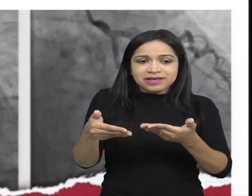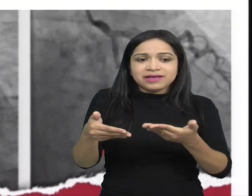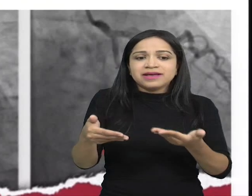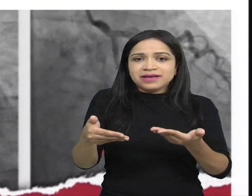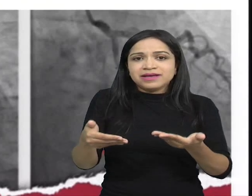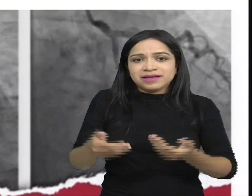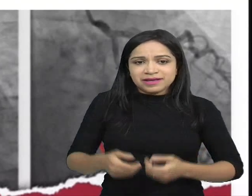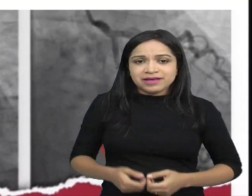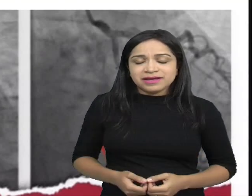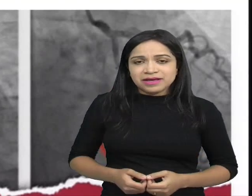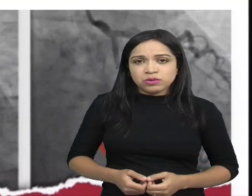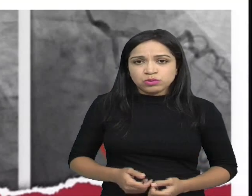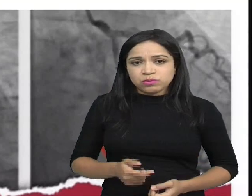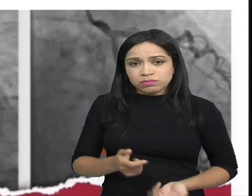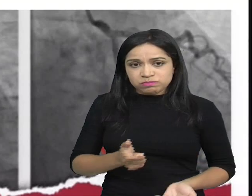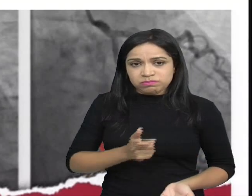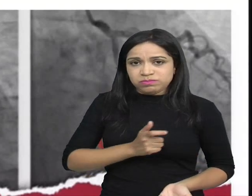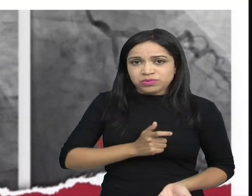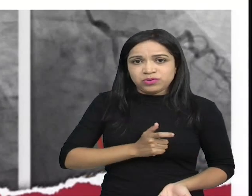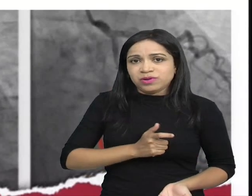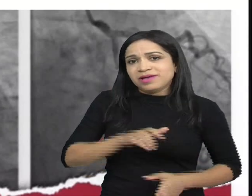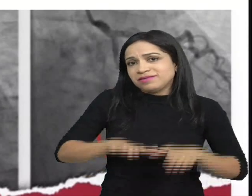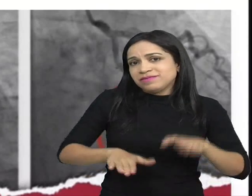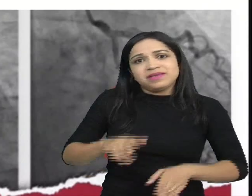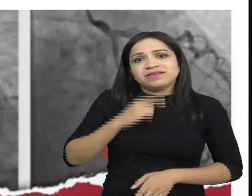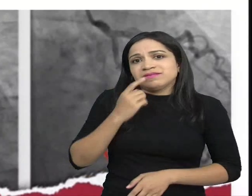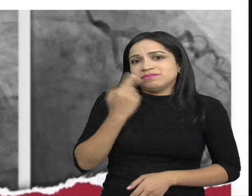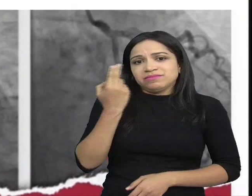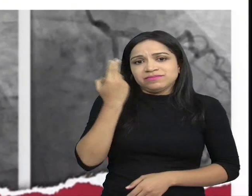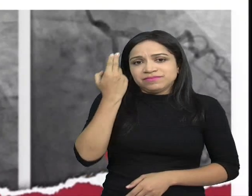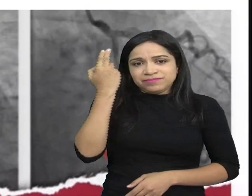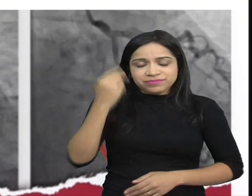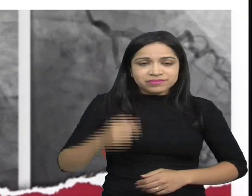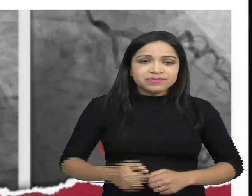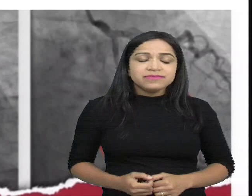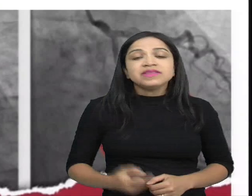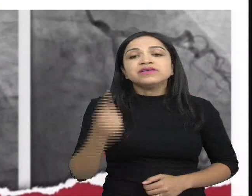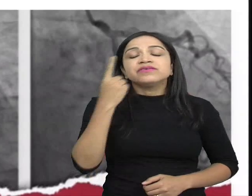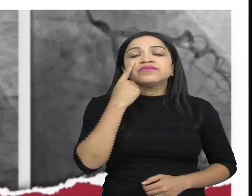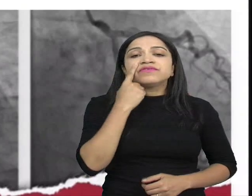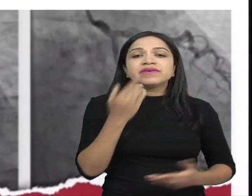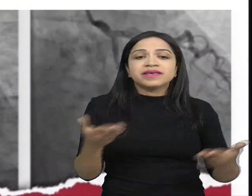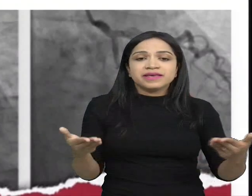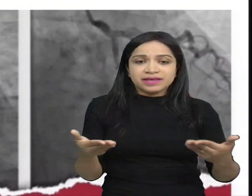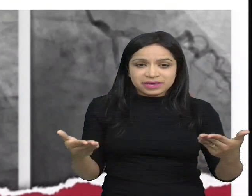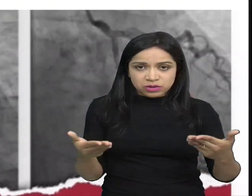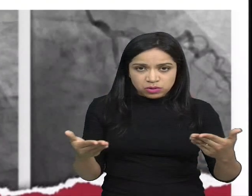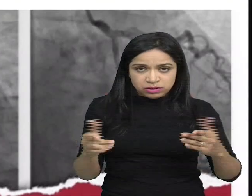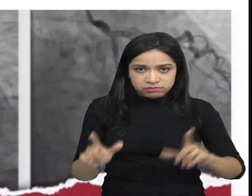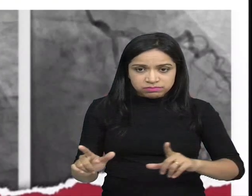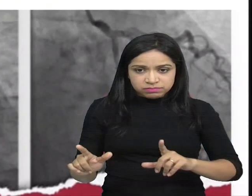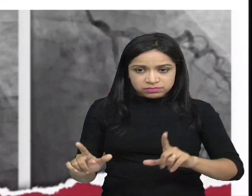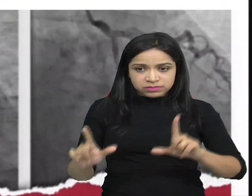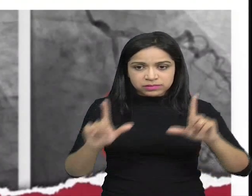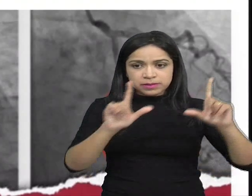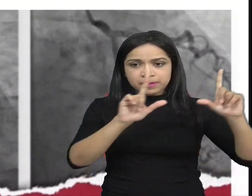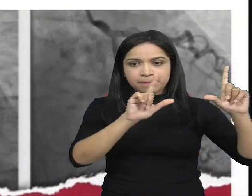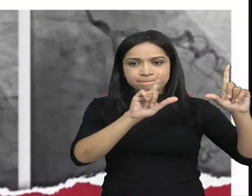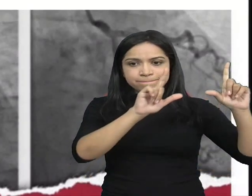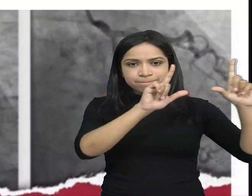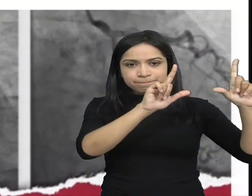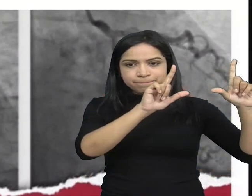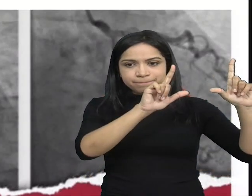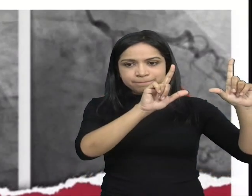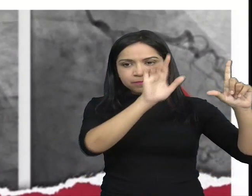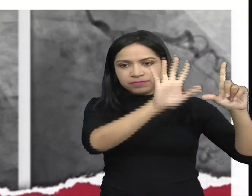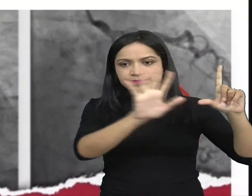Aqui tem uma imagem de uma angioplastia, se a gente olhar na imagem acima, vê que tem um estreitamento, na imagem